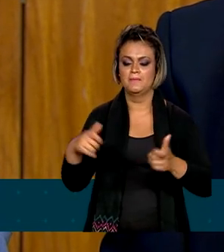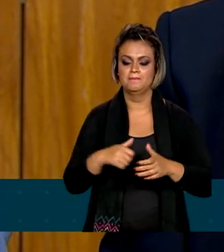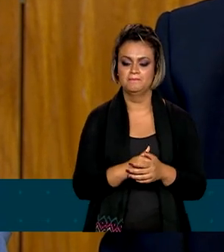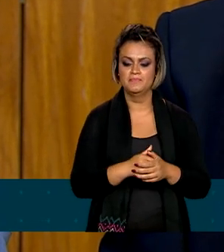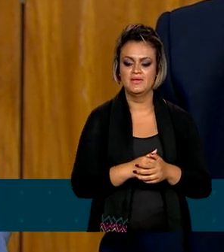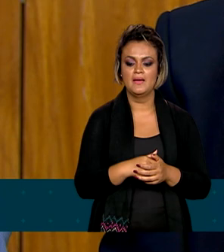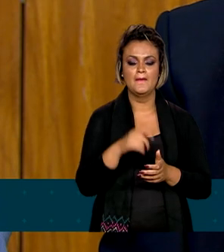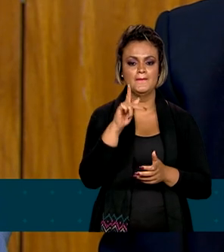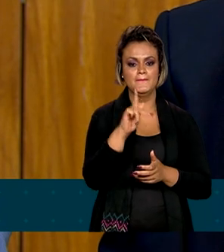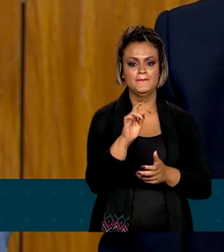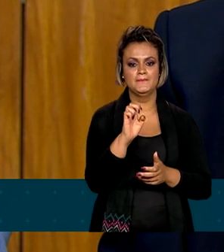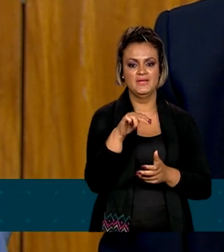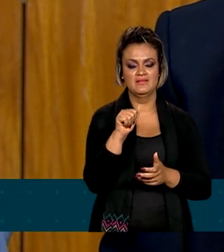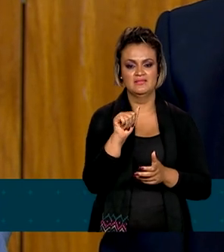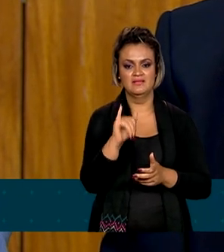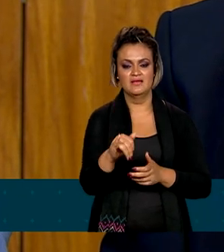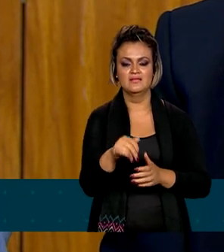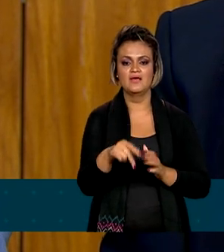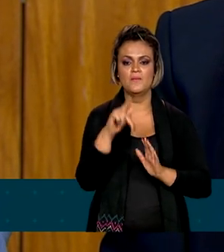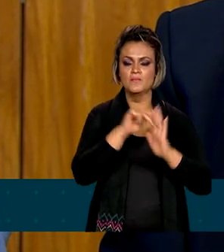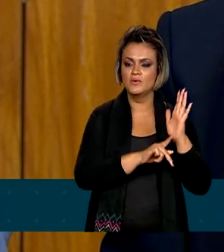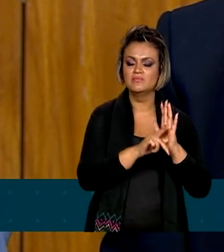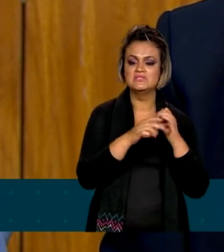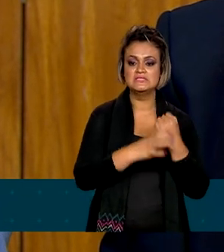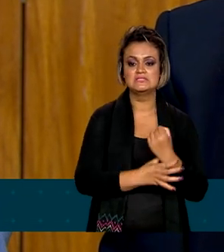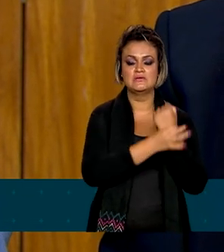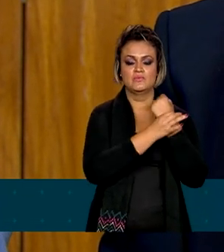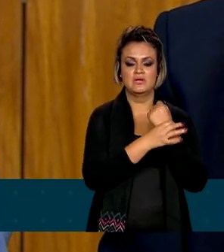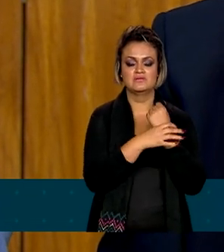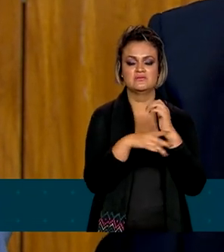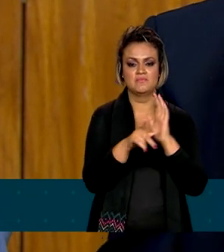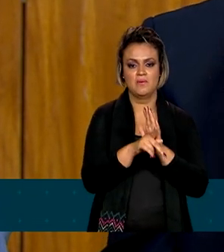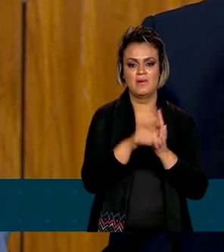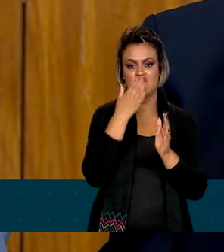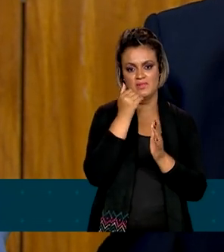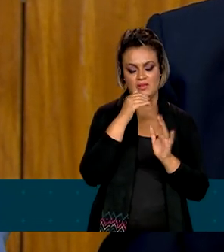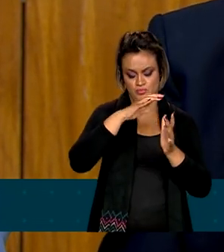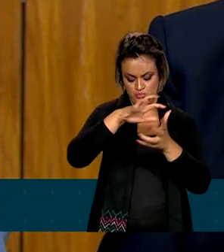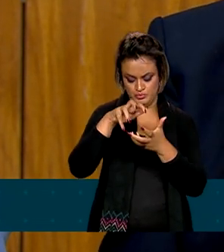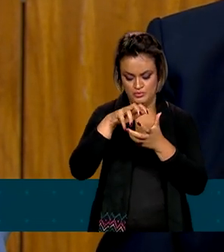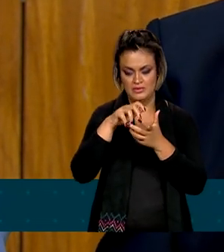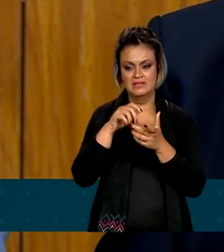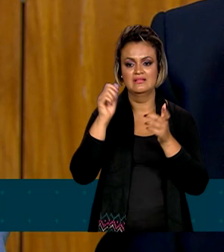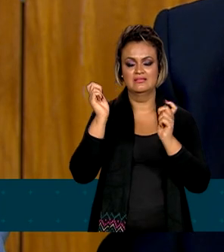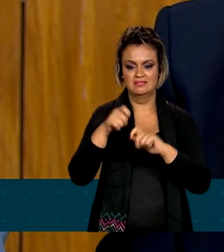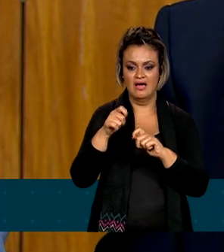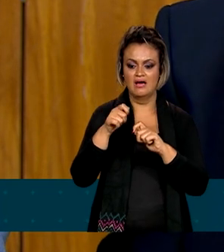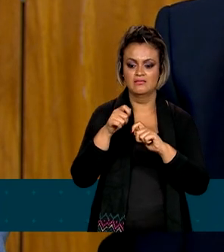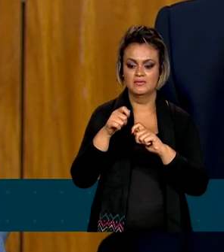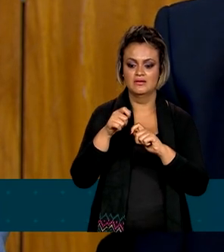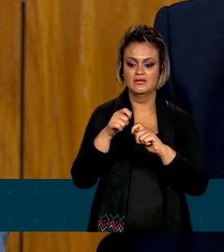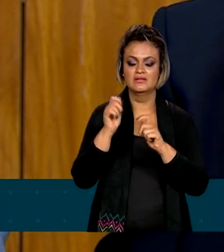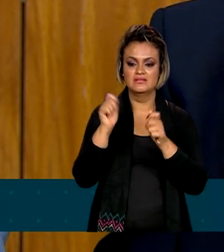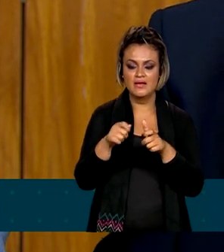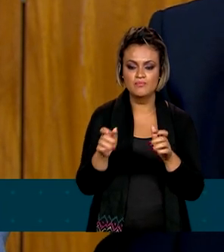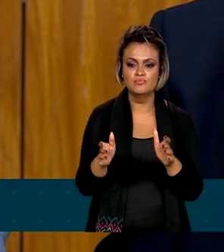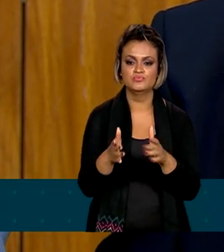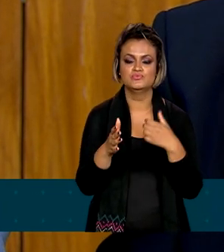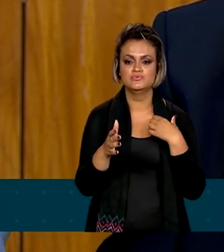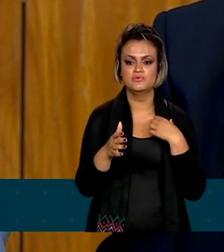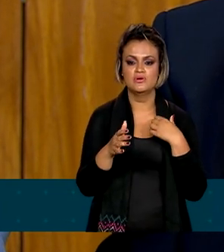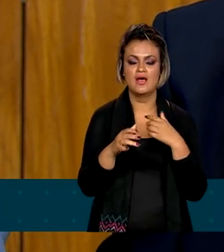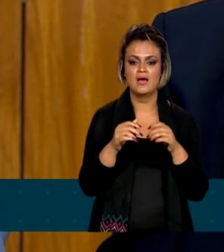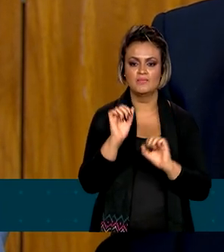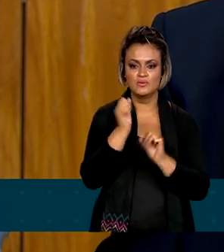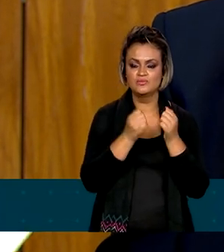O PNAE, que é um dos maiores programas de segurança alimentar do mundo, tem uma capacidade muito grande de impulsionar a